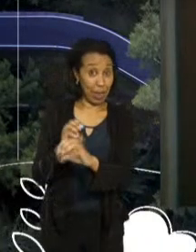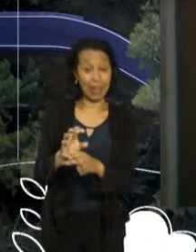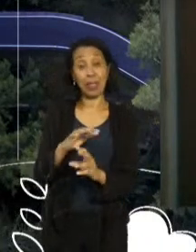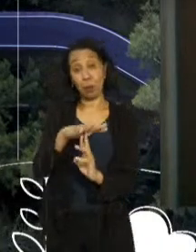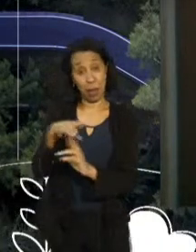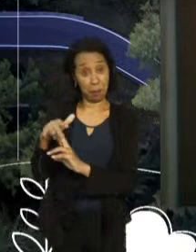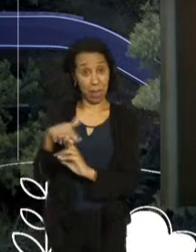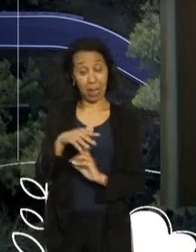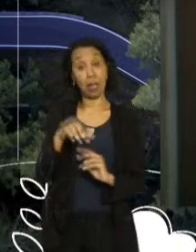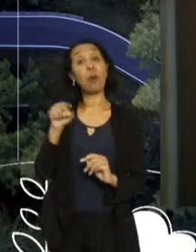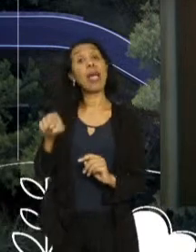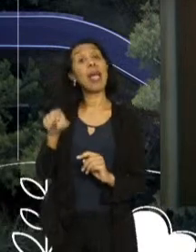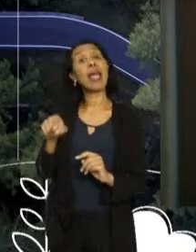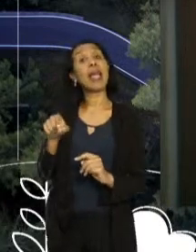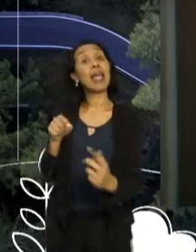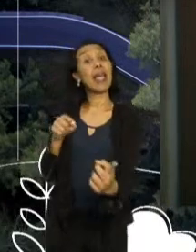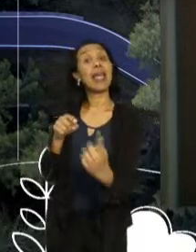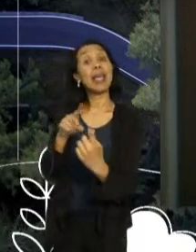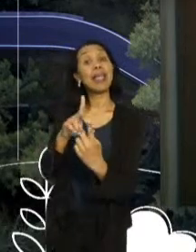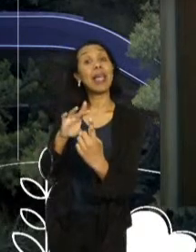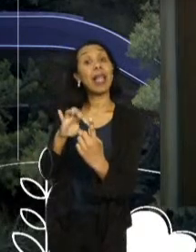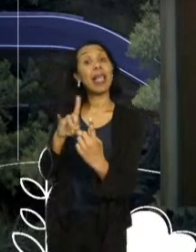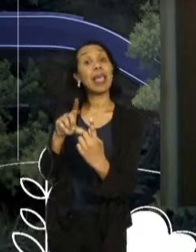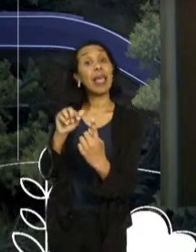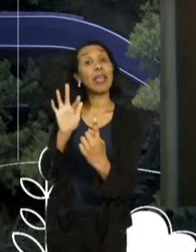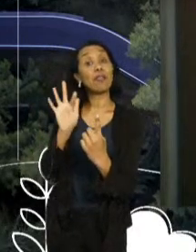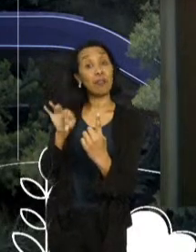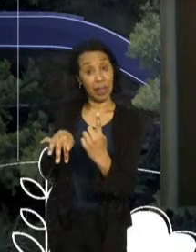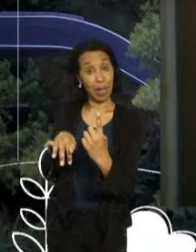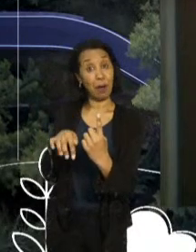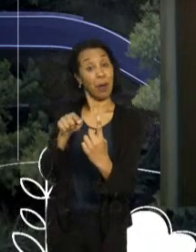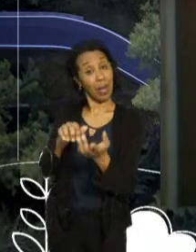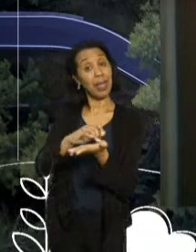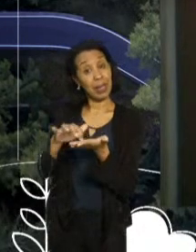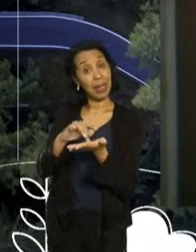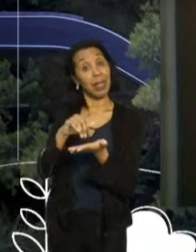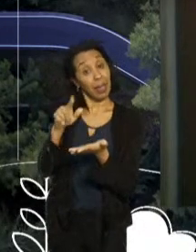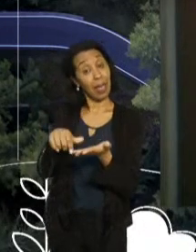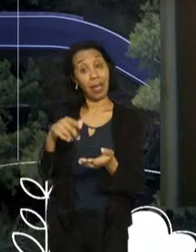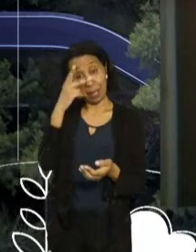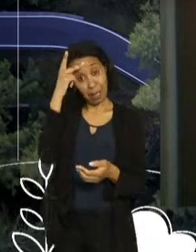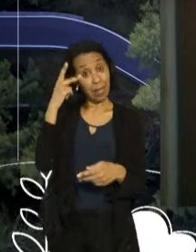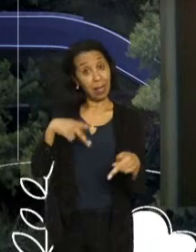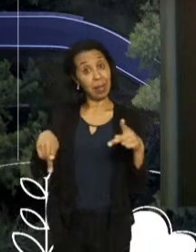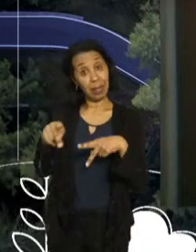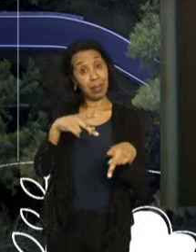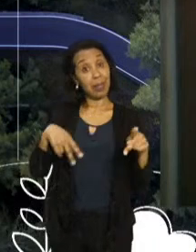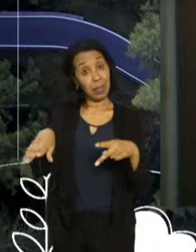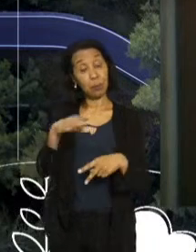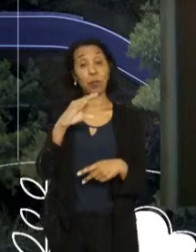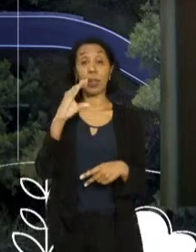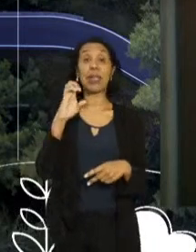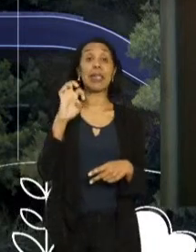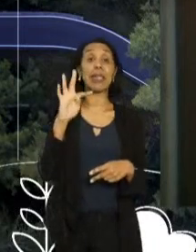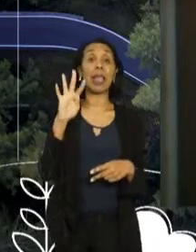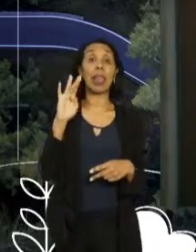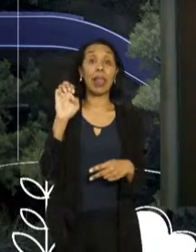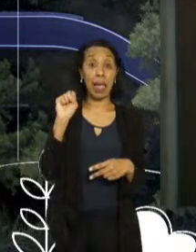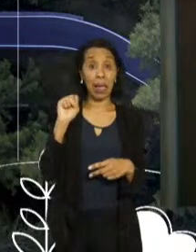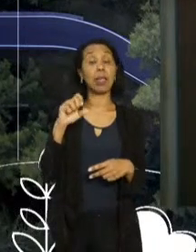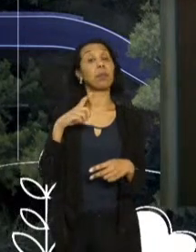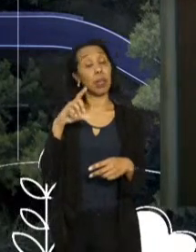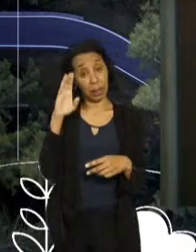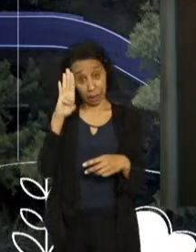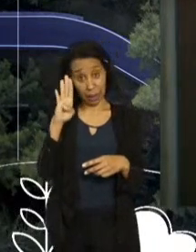vamos dizer, esse cliente final da secretaria, né, é o cidadão, vamos dizer assim, e da CETESB. É, na verdade,